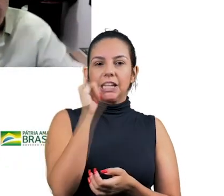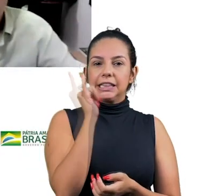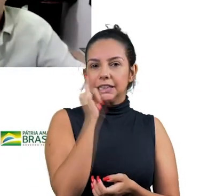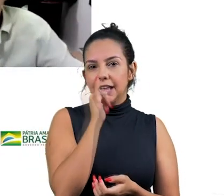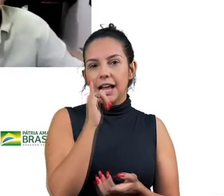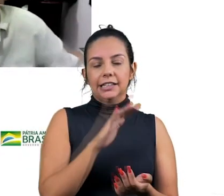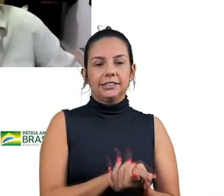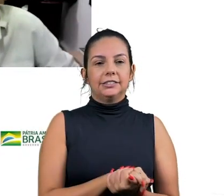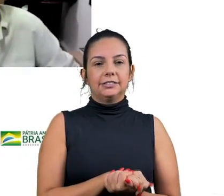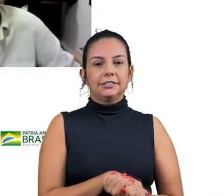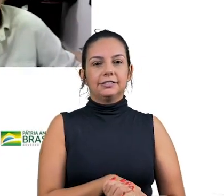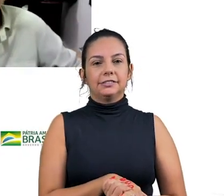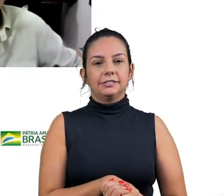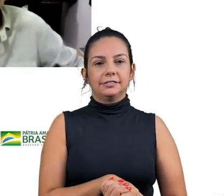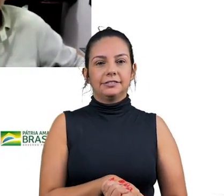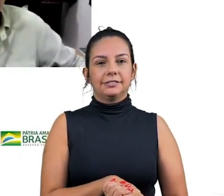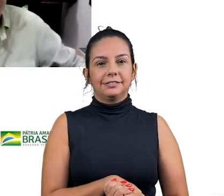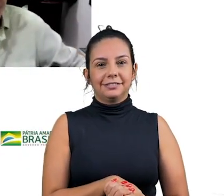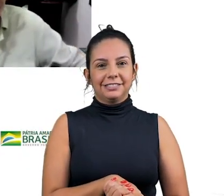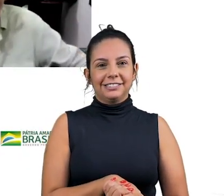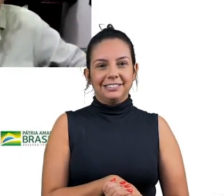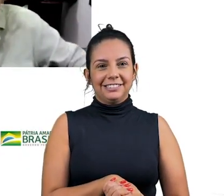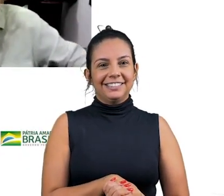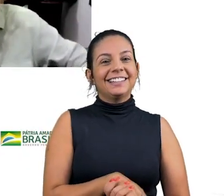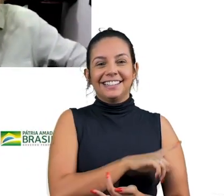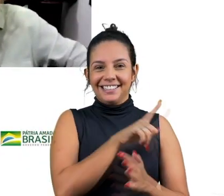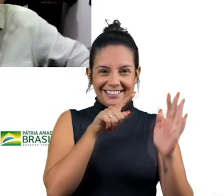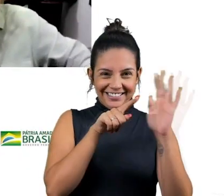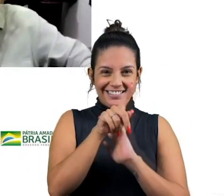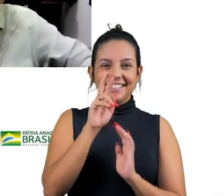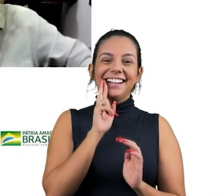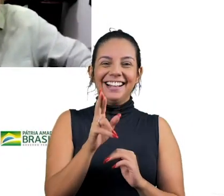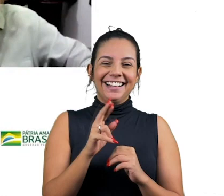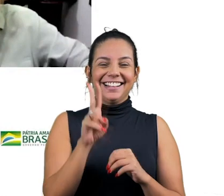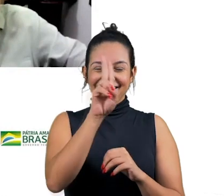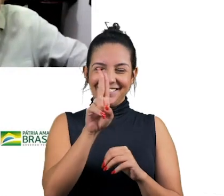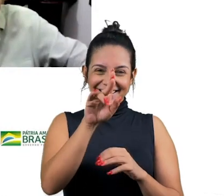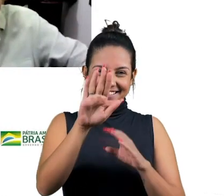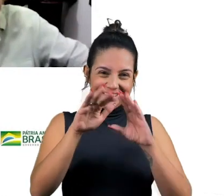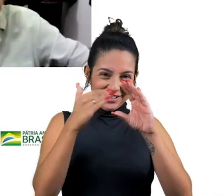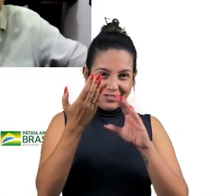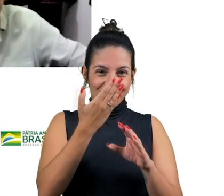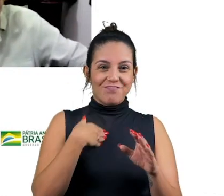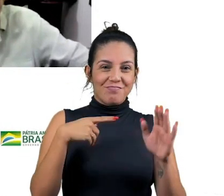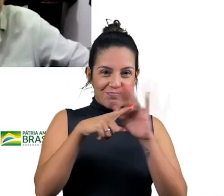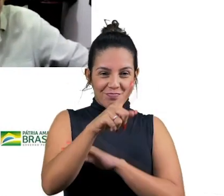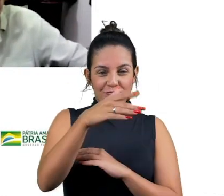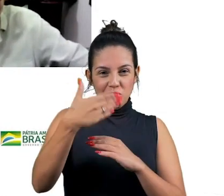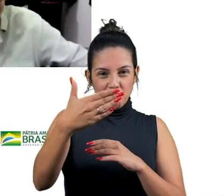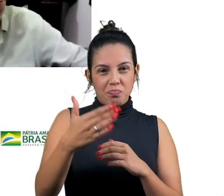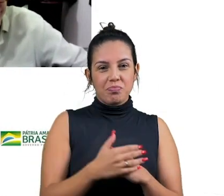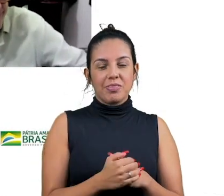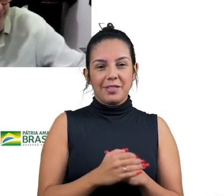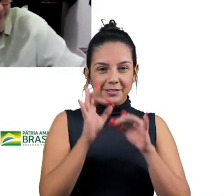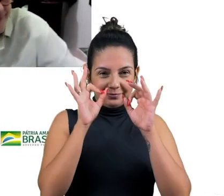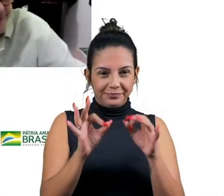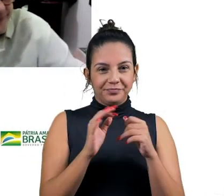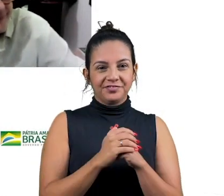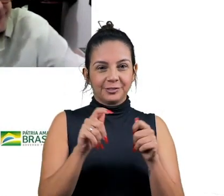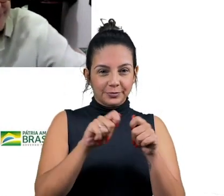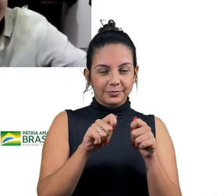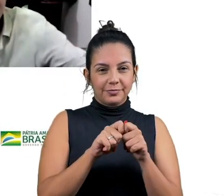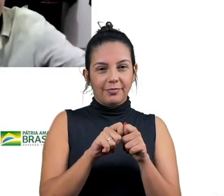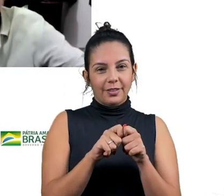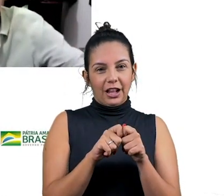Itália, Otávio. Usa o chat, né? Usa o chat aí, porque o meu desafio agora para aqui para frente, eu me determinei a